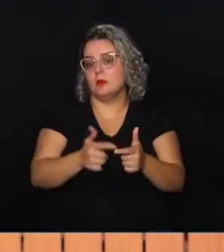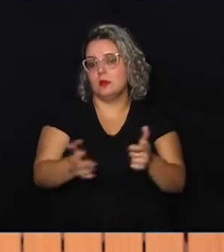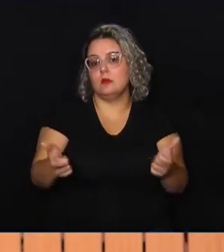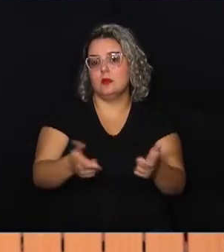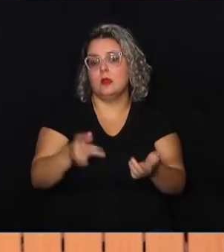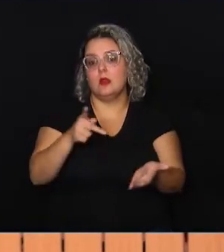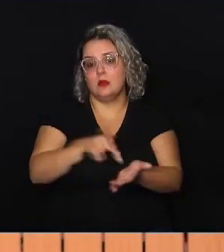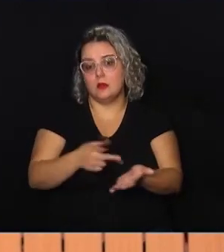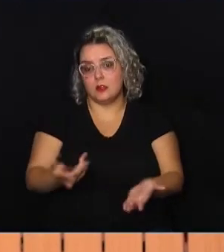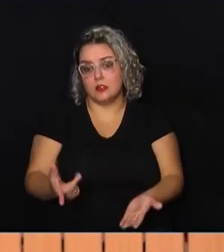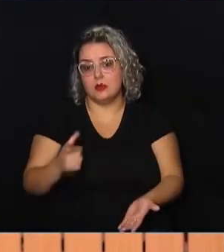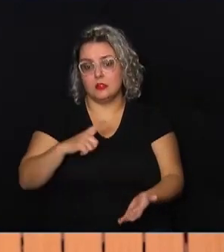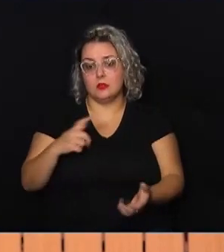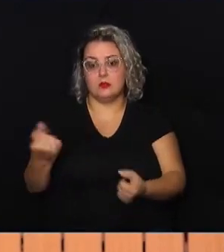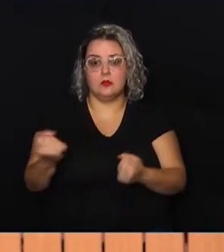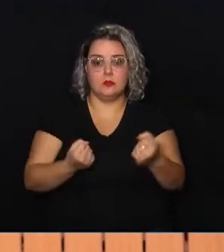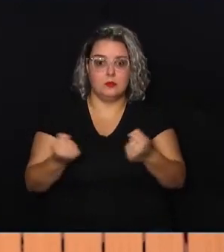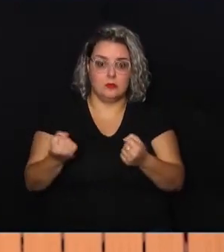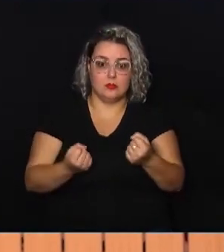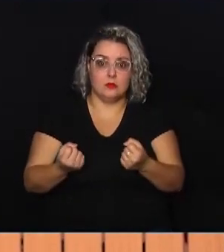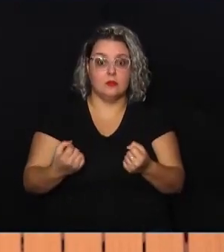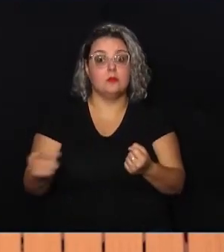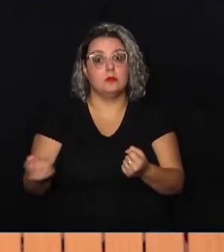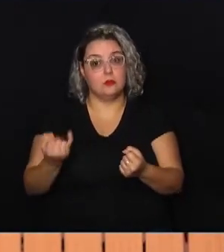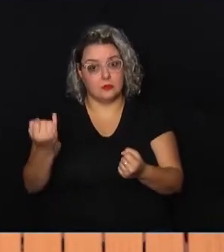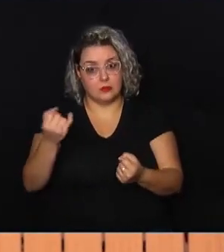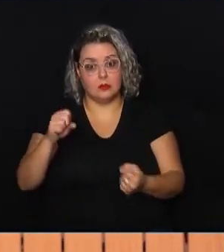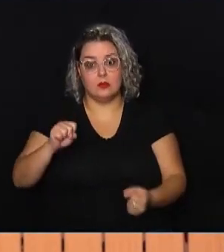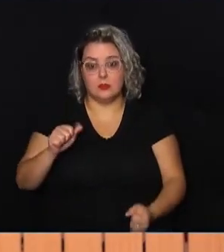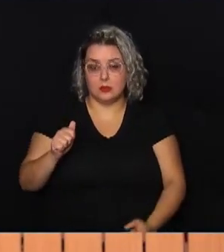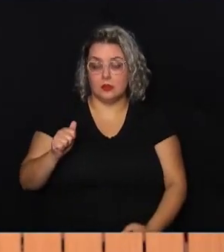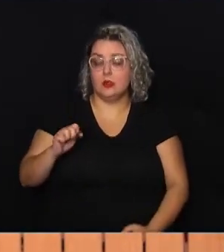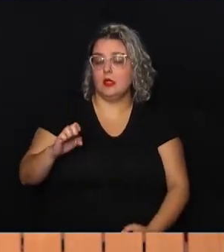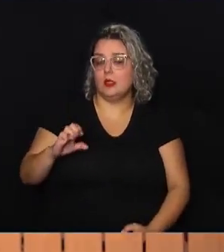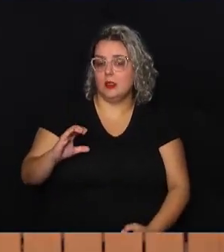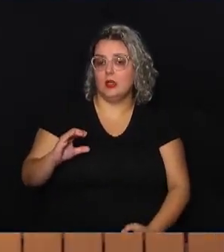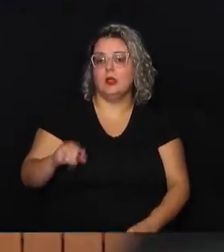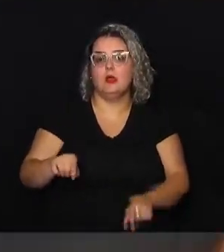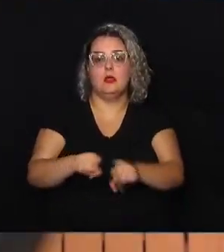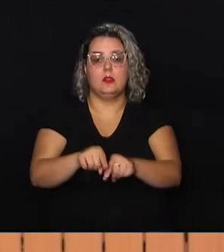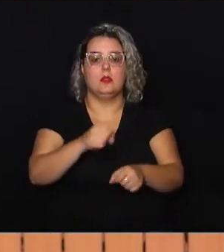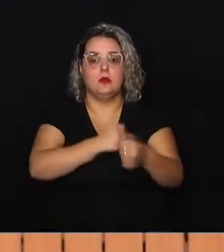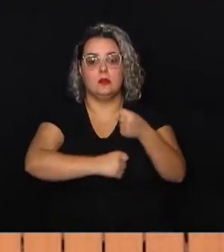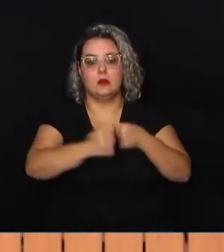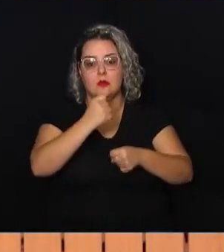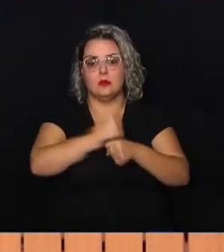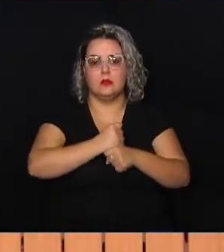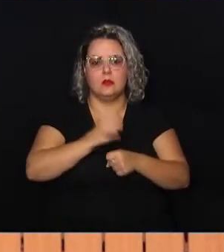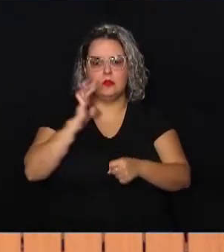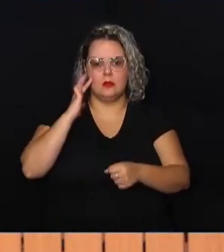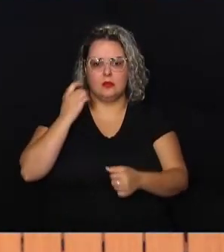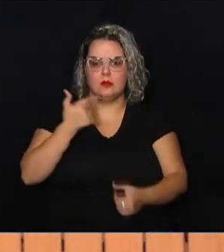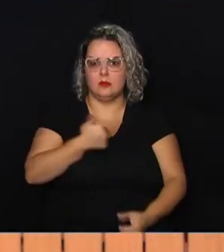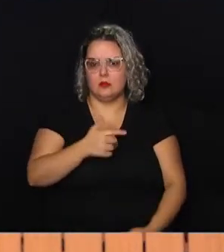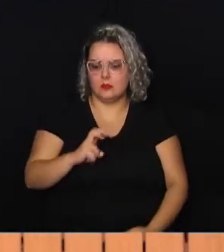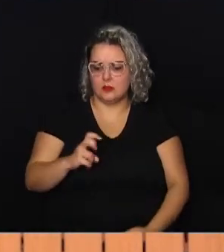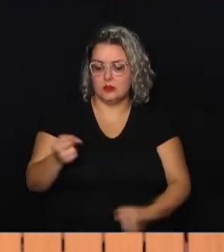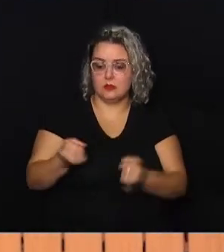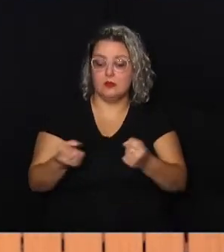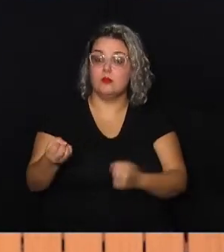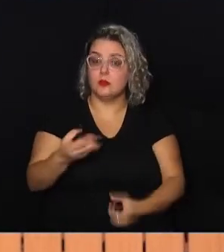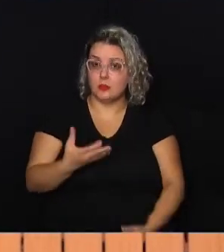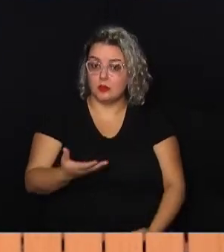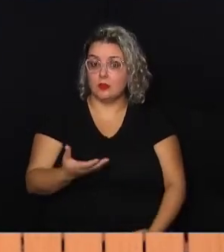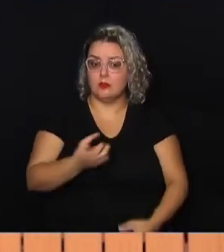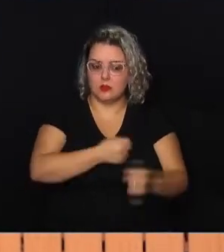que nós temos uma frota importante, a SAEC também, o ano passado, adquiriu, se não me engano, 25 veículos novos, mas,